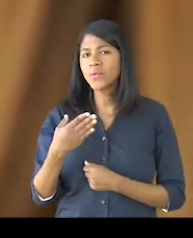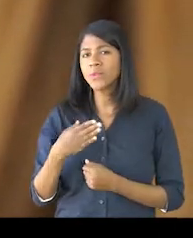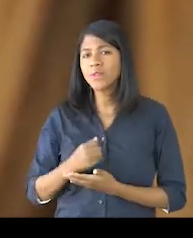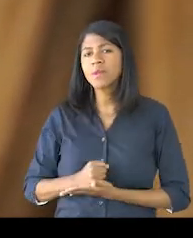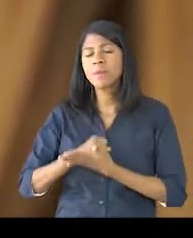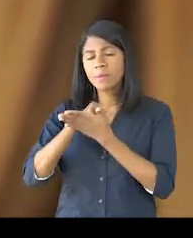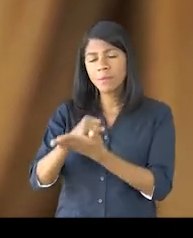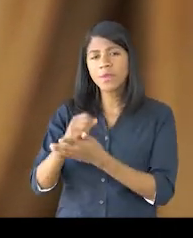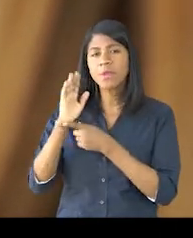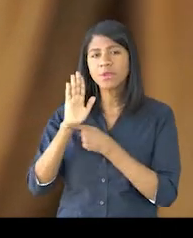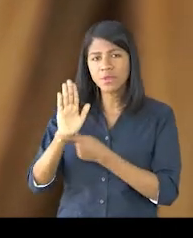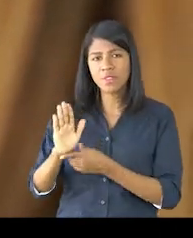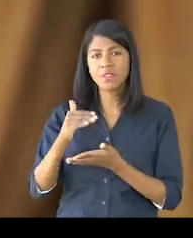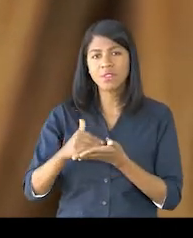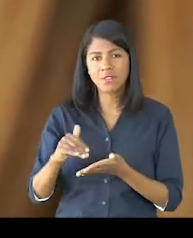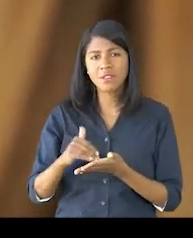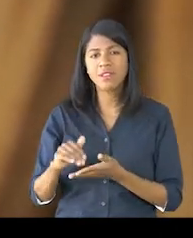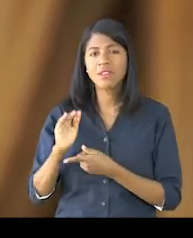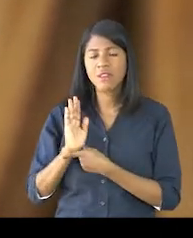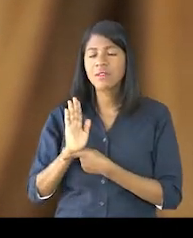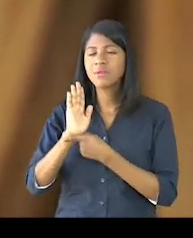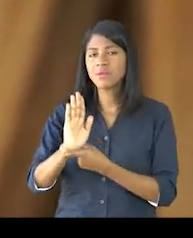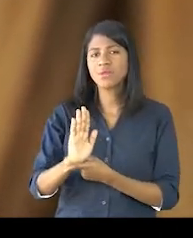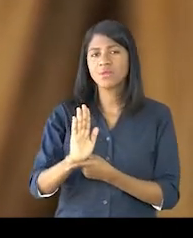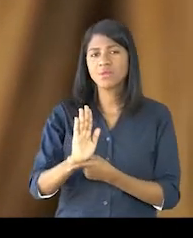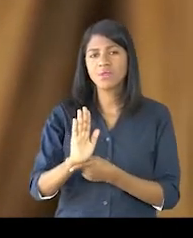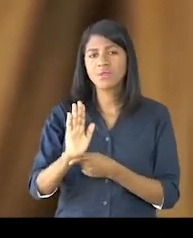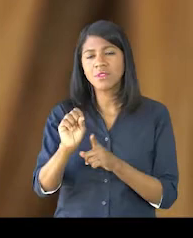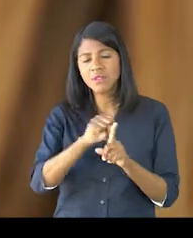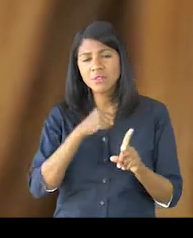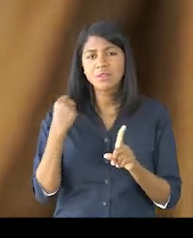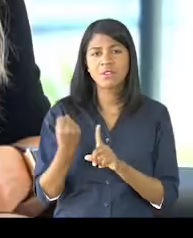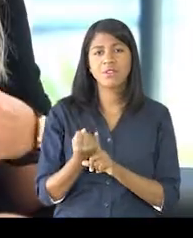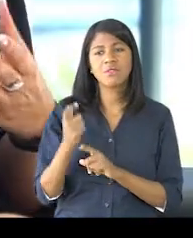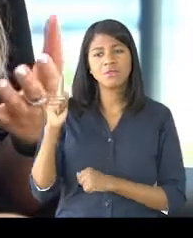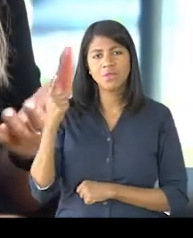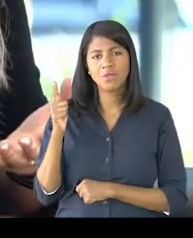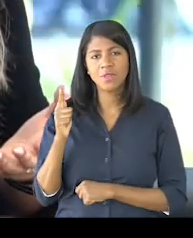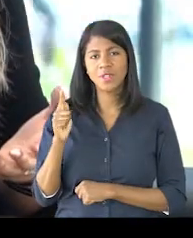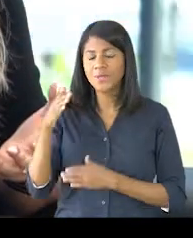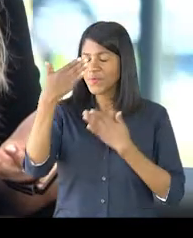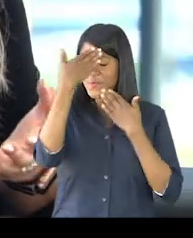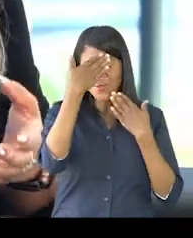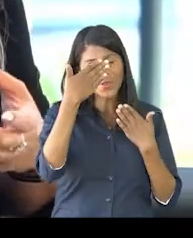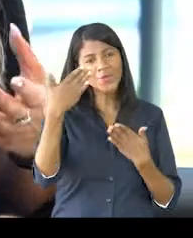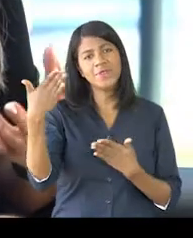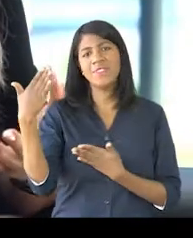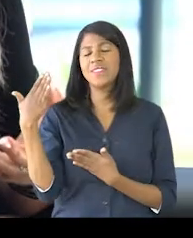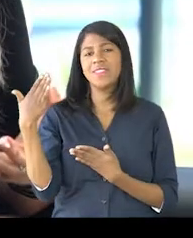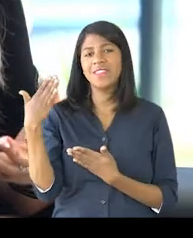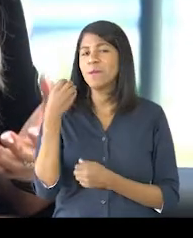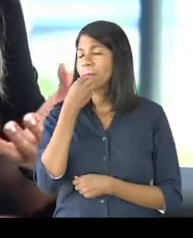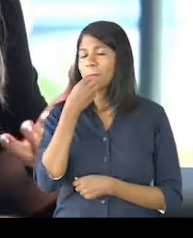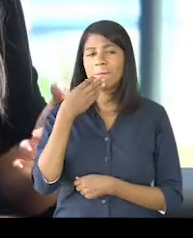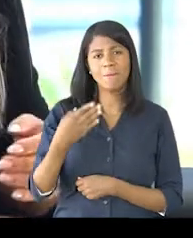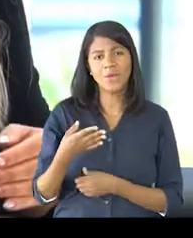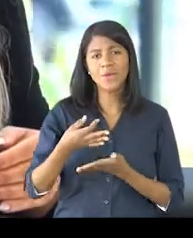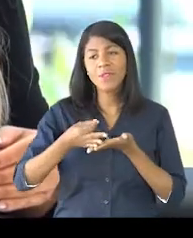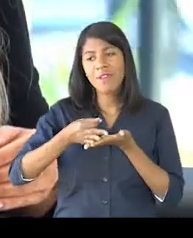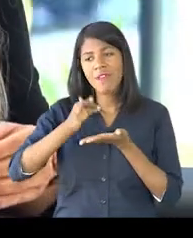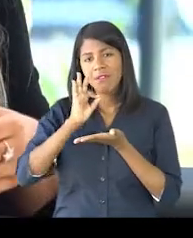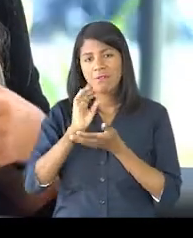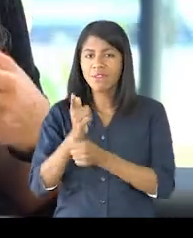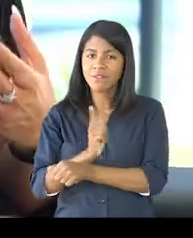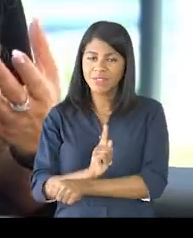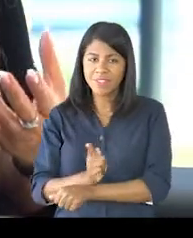benefícios sociais que a sua secretaria está dando à sociedade goianiense. Bom, eu que quero agradecer. Foi uma honra participar do Café e